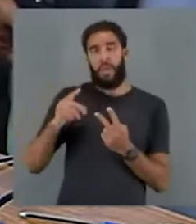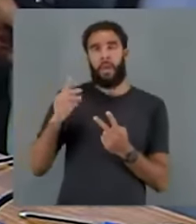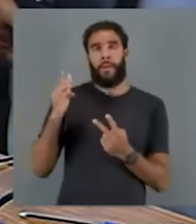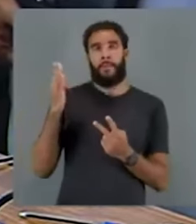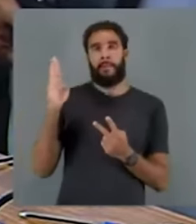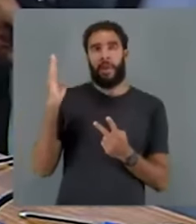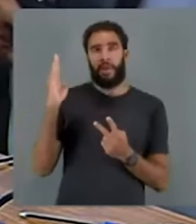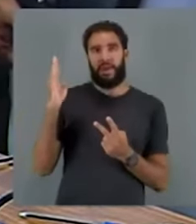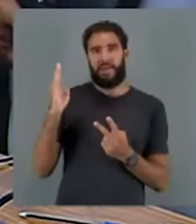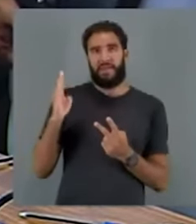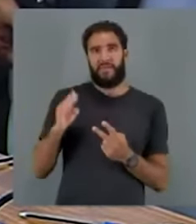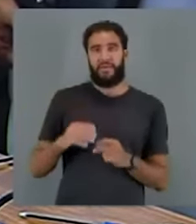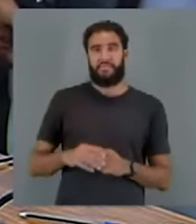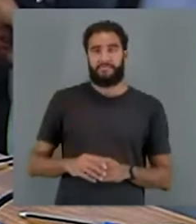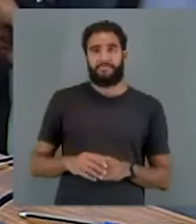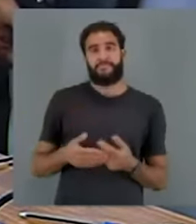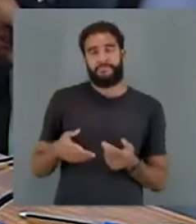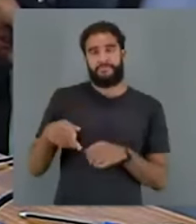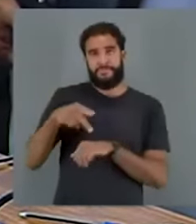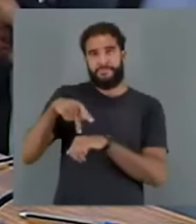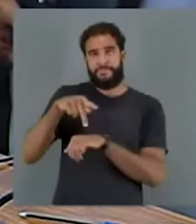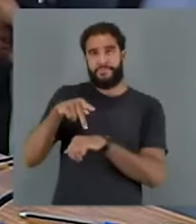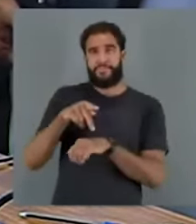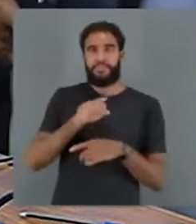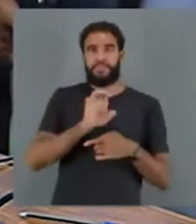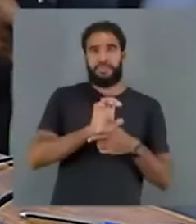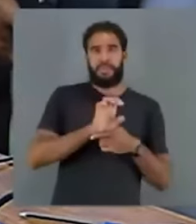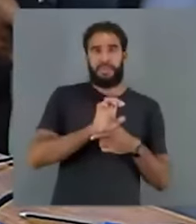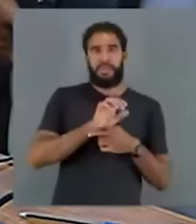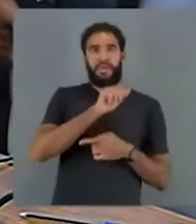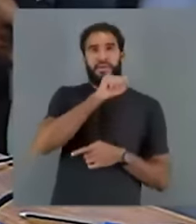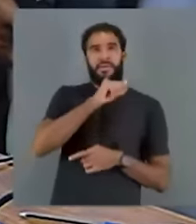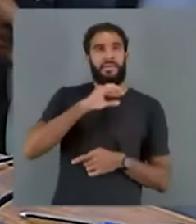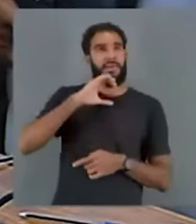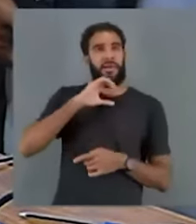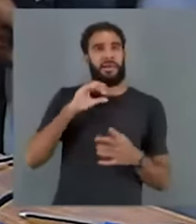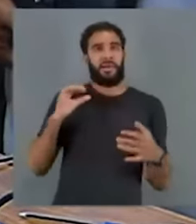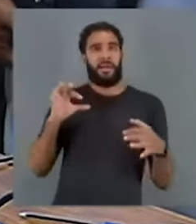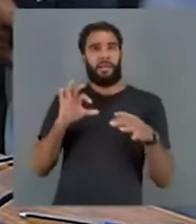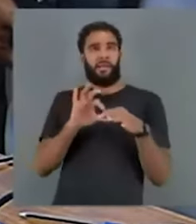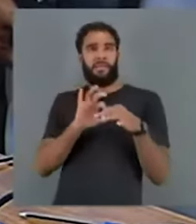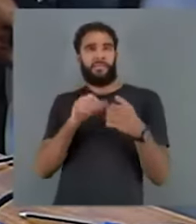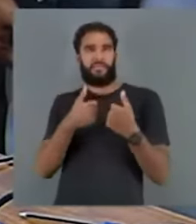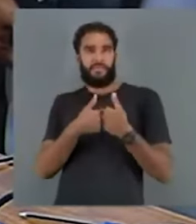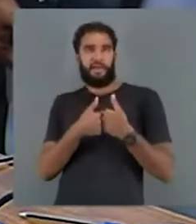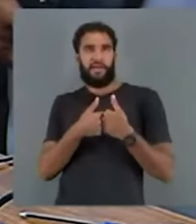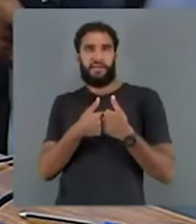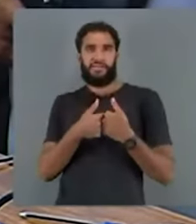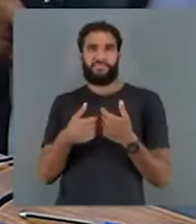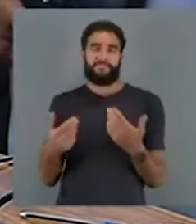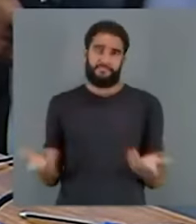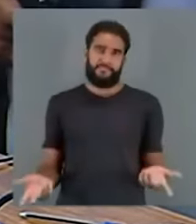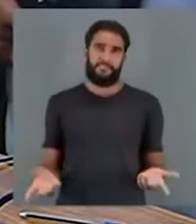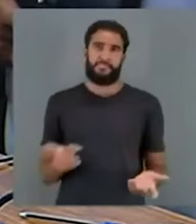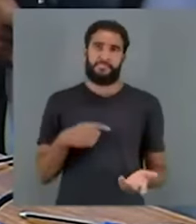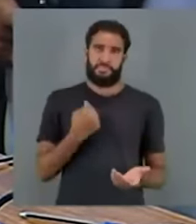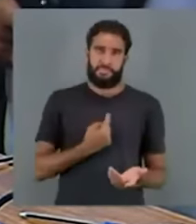país que nós o meu estado faz fronteira e nós temos que